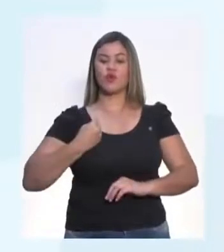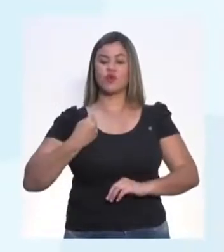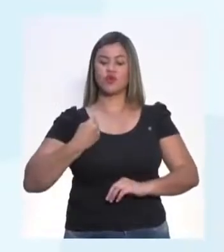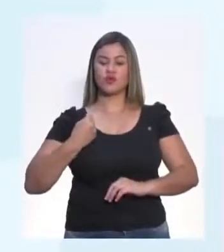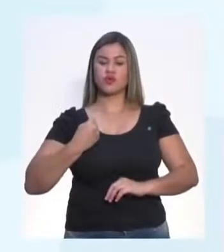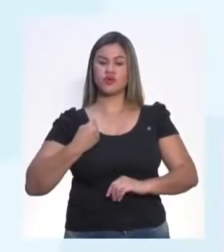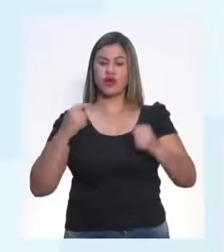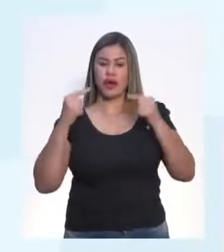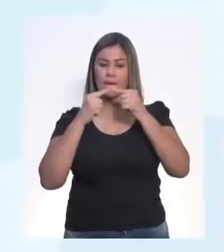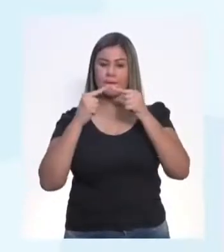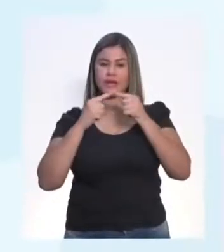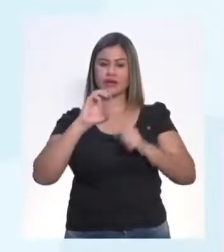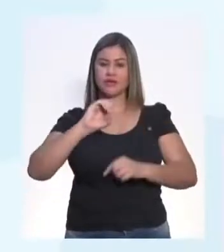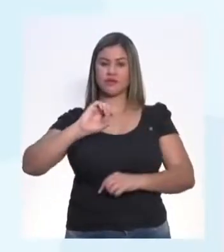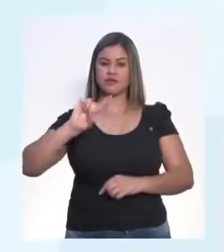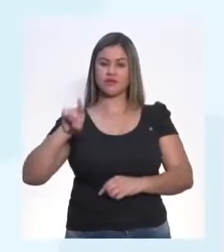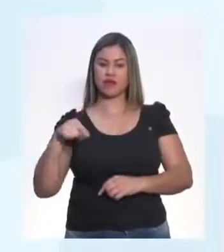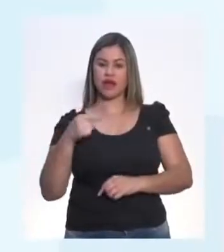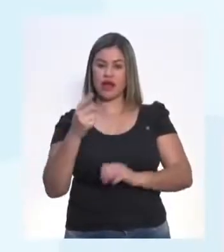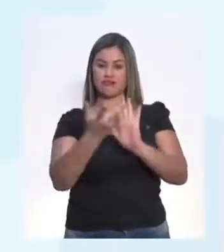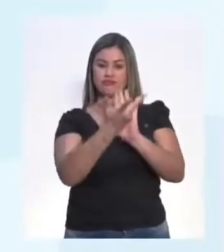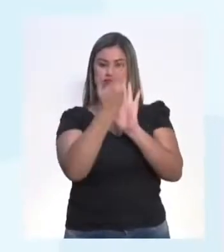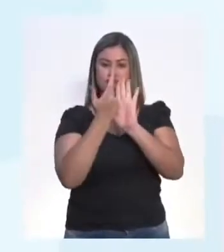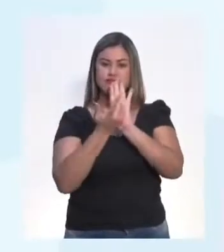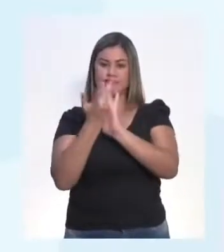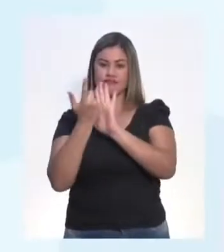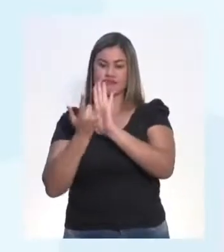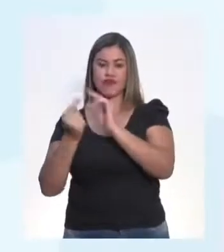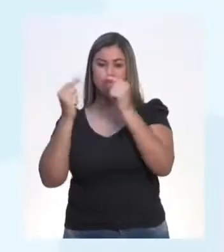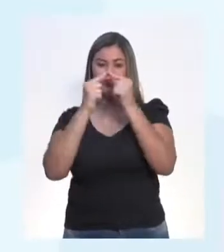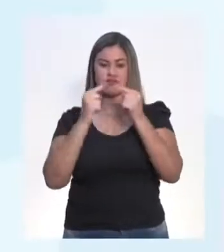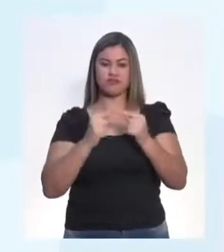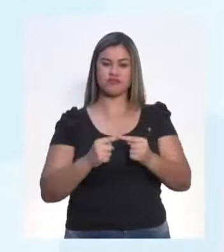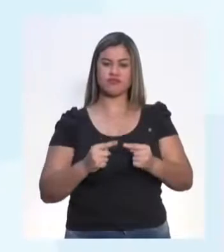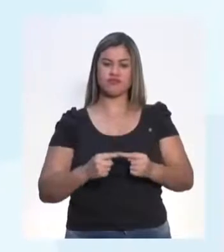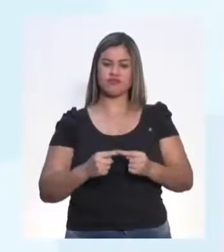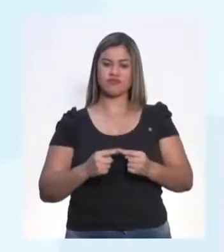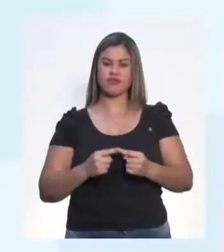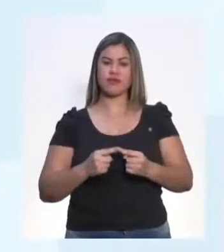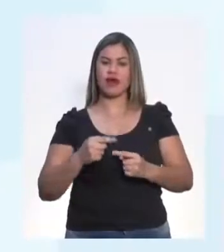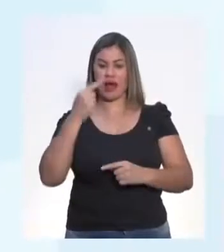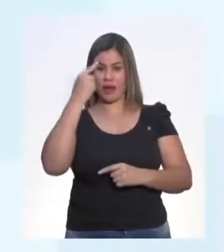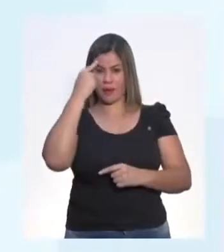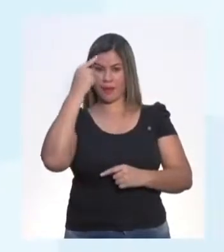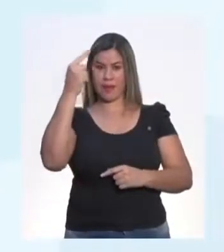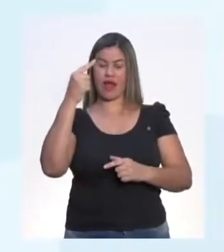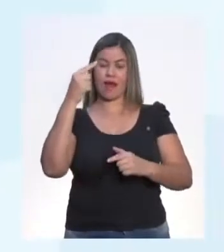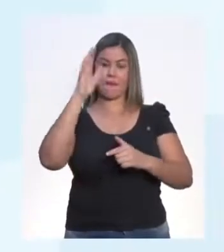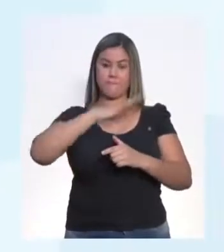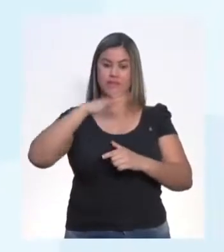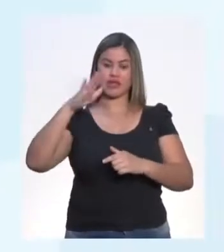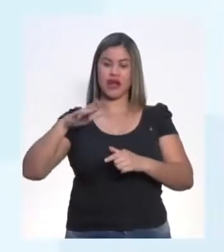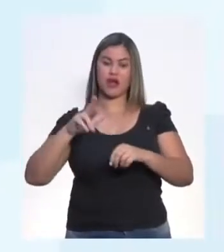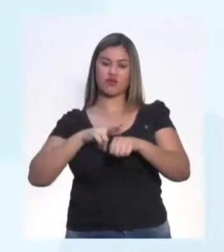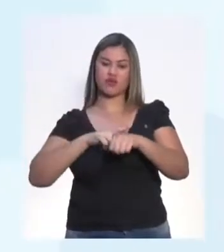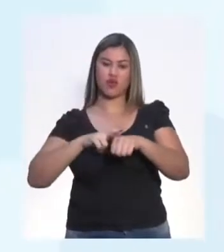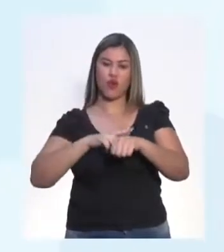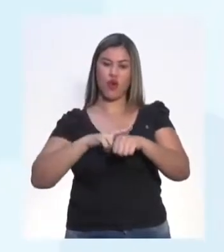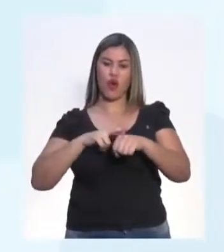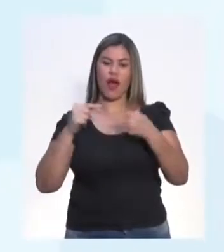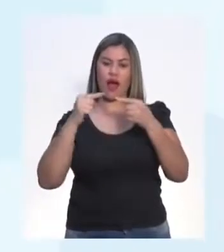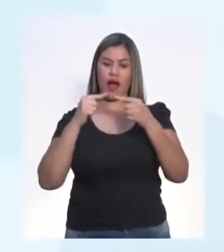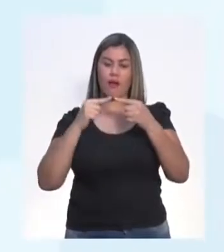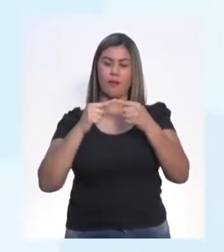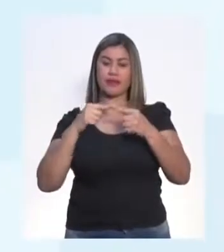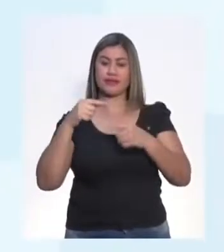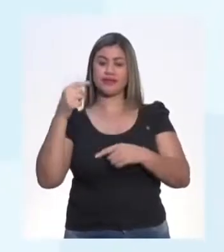decimal exato correspondente a cada figura? Considere a parte pintada de roxo em relação